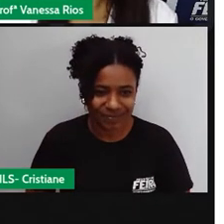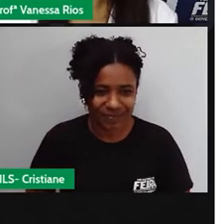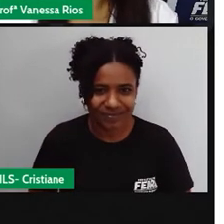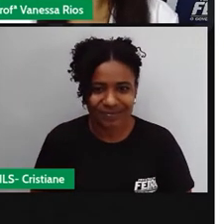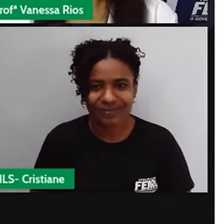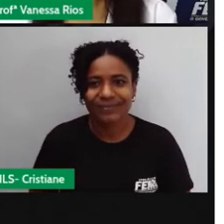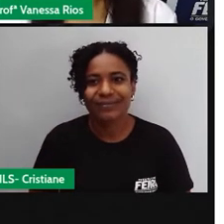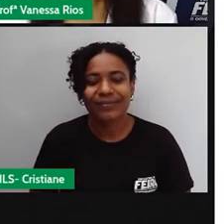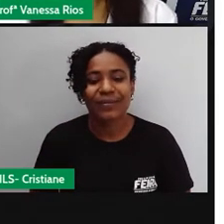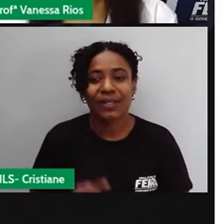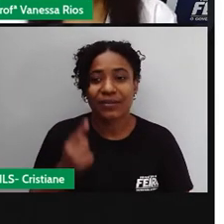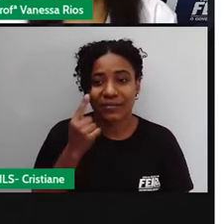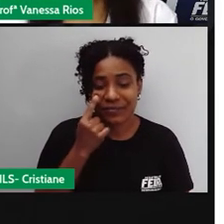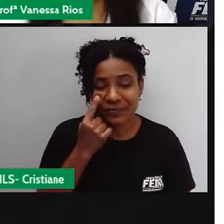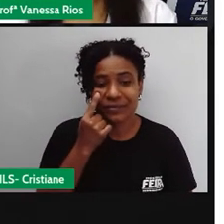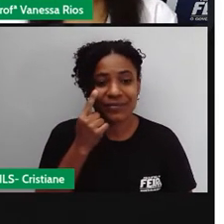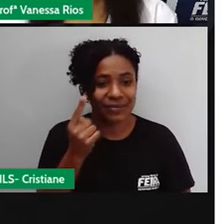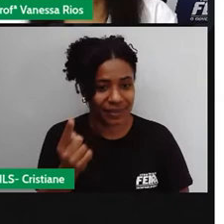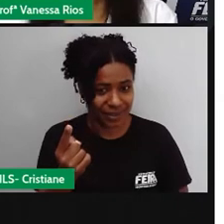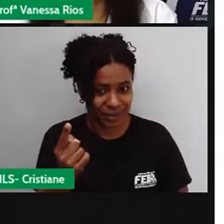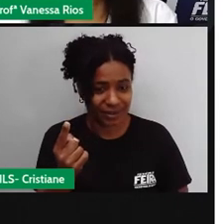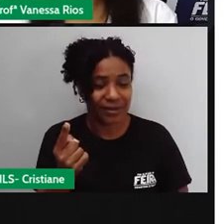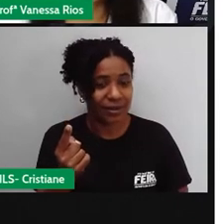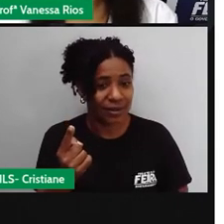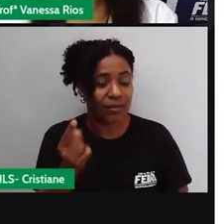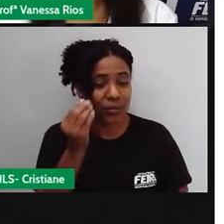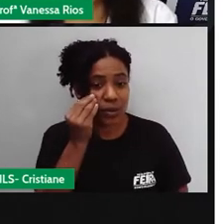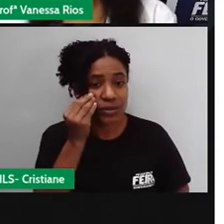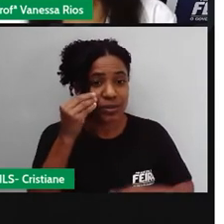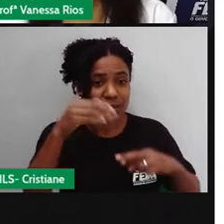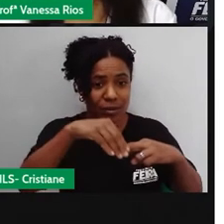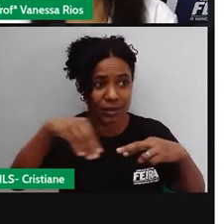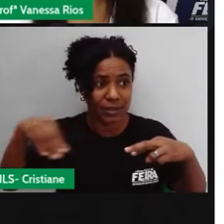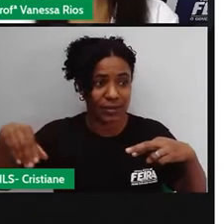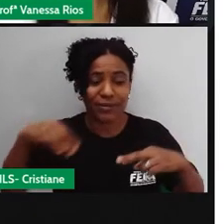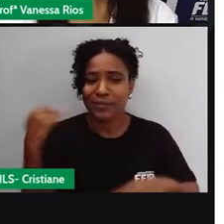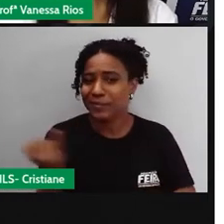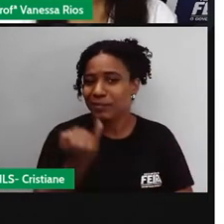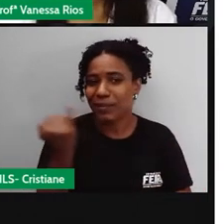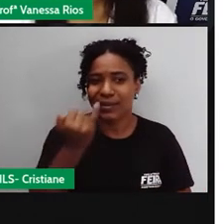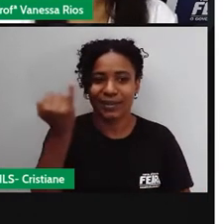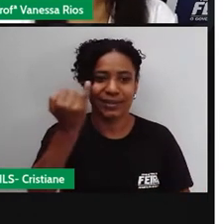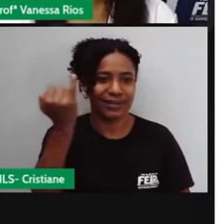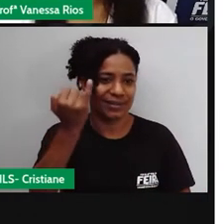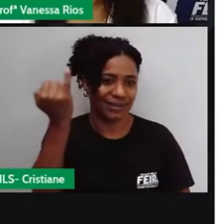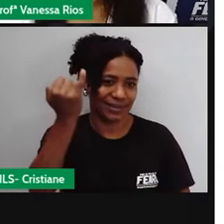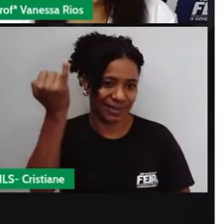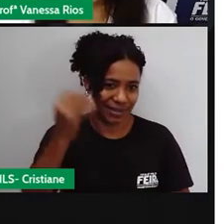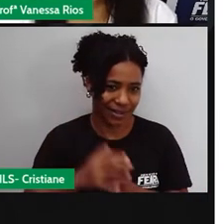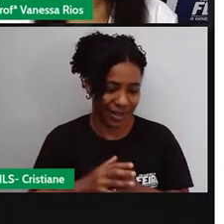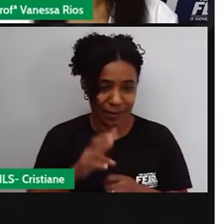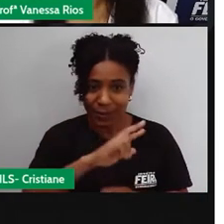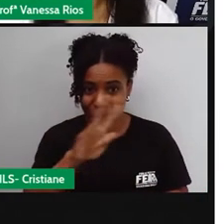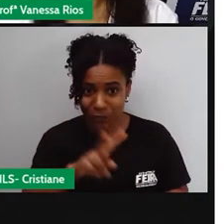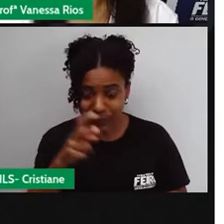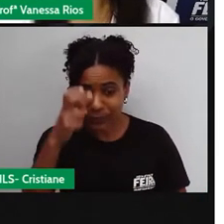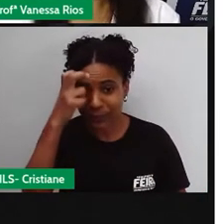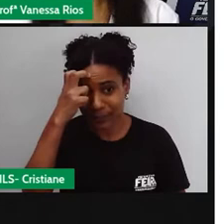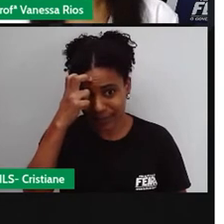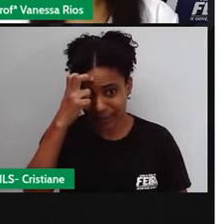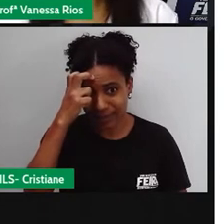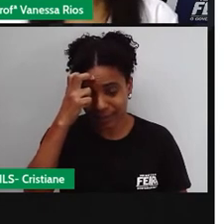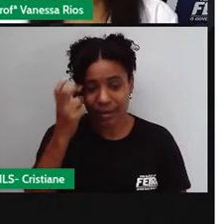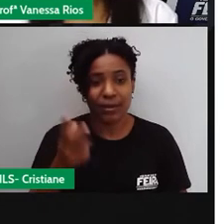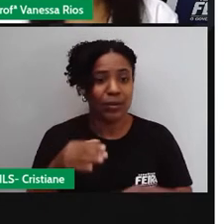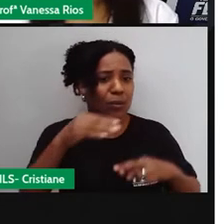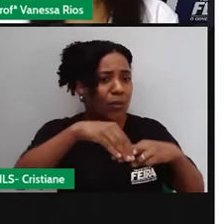E a gente observa que toda essa importância do cordel já é algo reconhecido culturalmente, é tanto que o